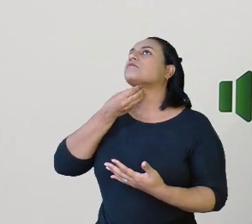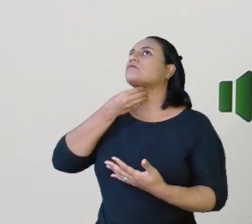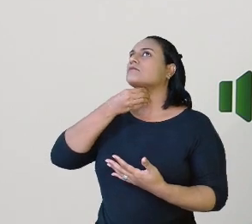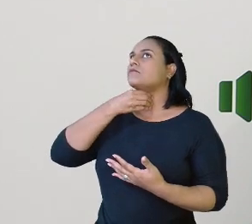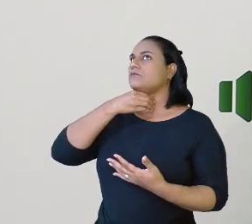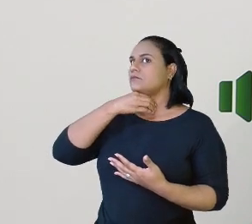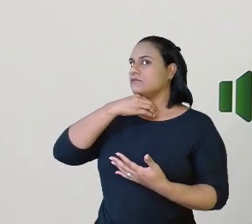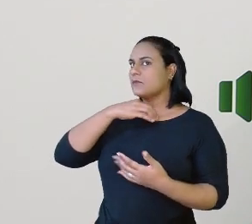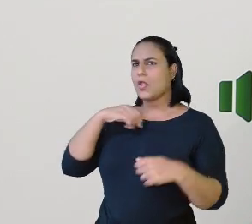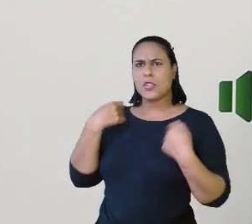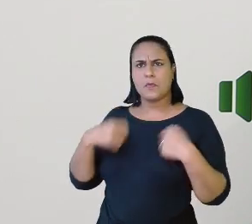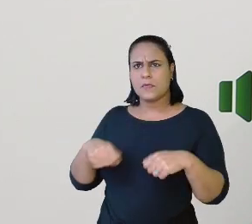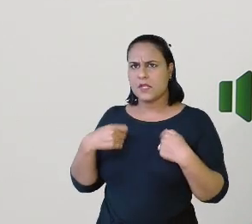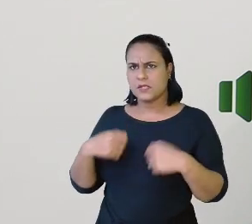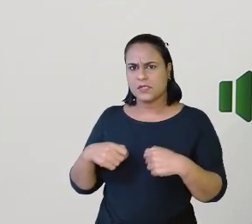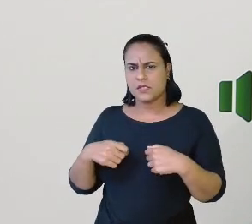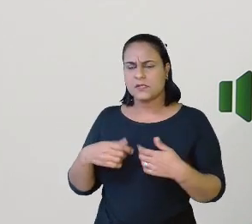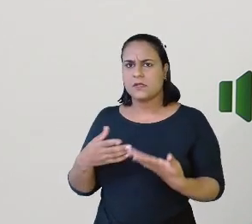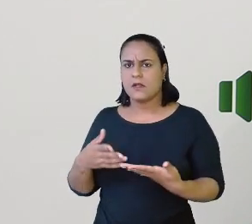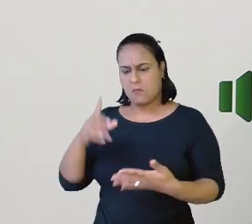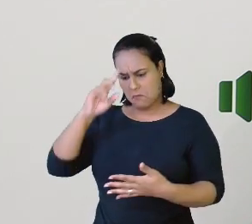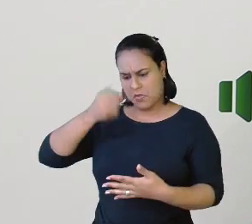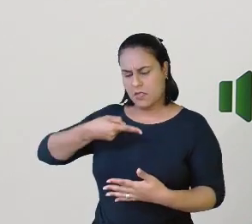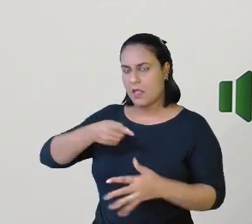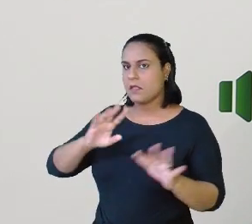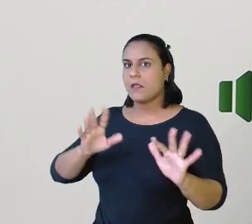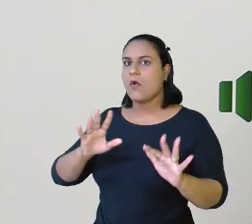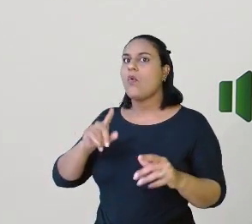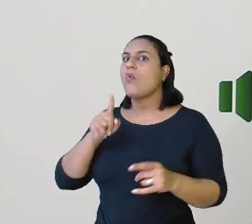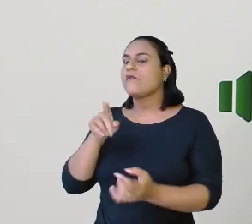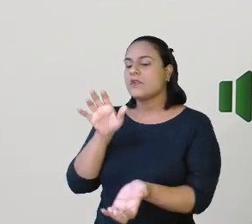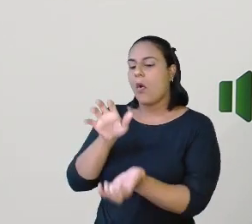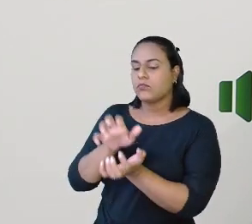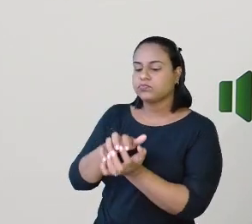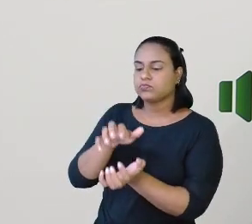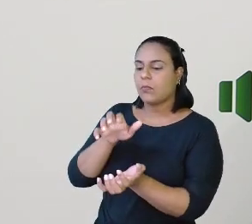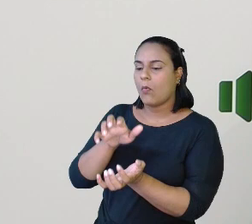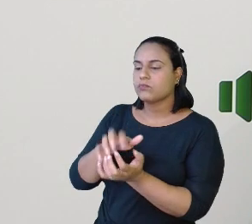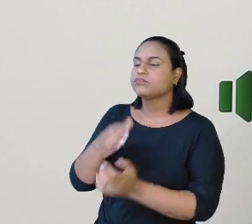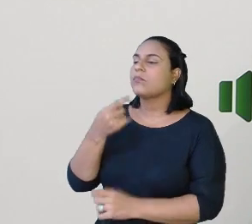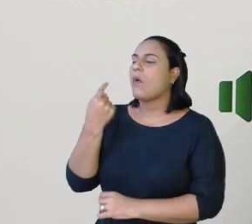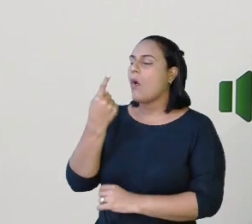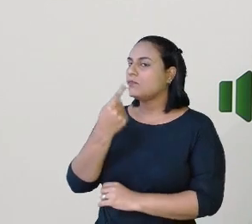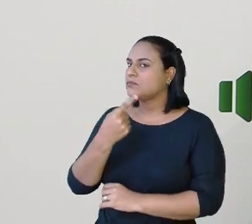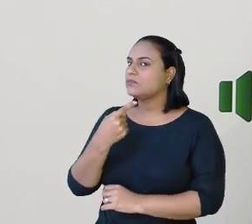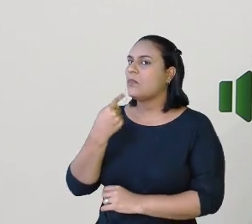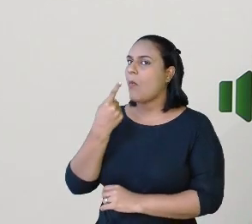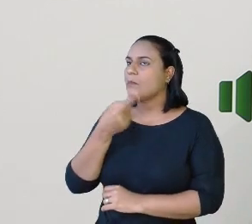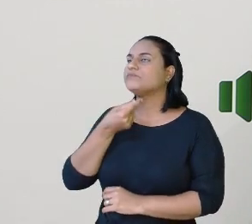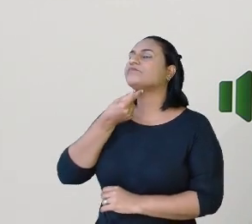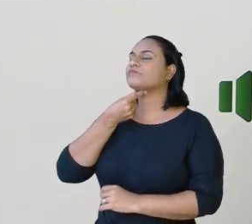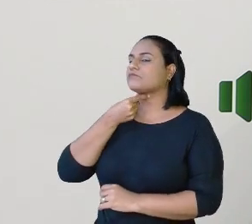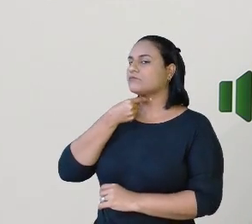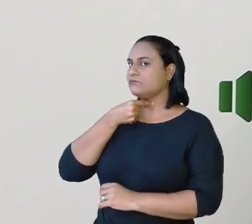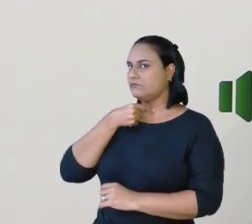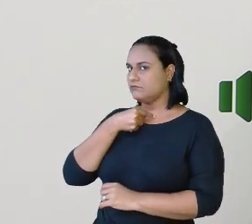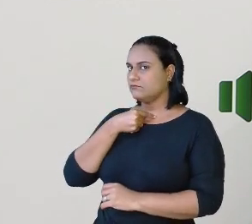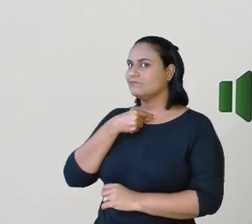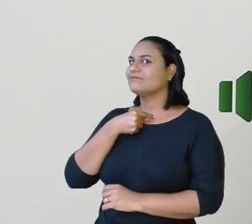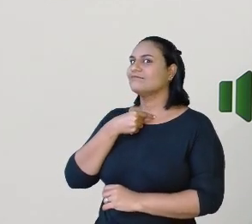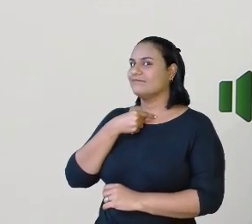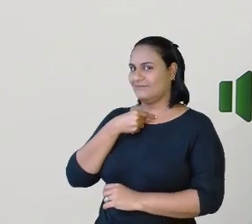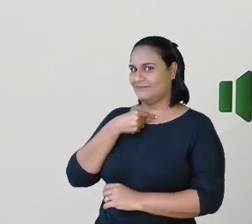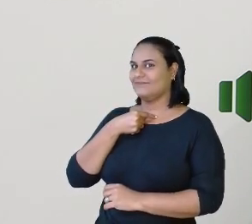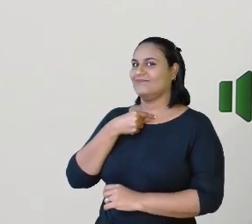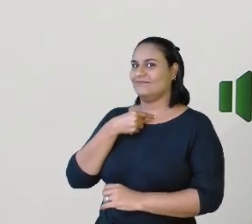você não precisa fazer nada, você mastiga. Quando você engole, esses movimentos já vão estar ali acontecendo. Contração